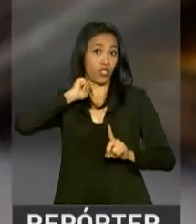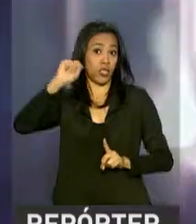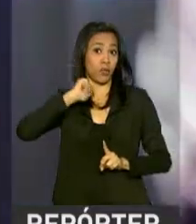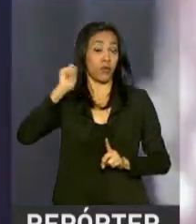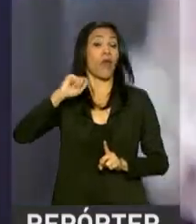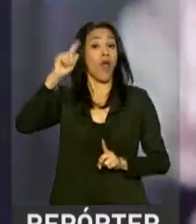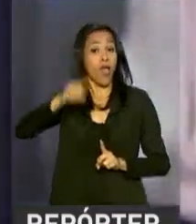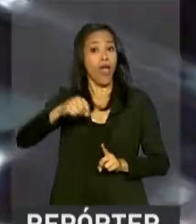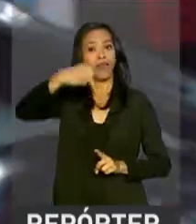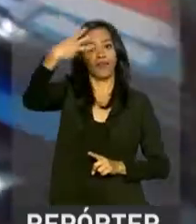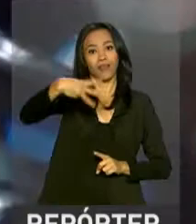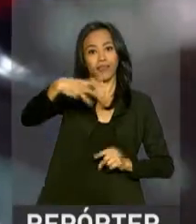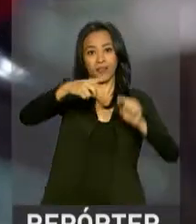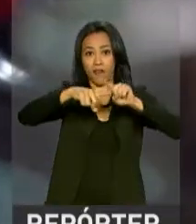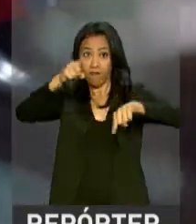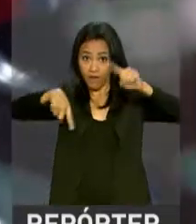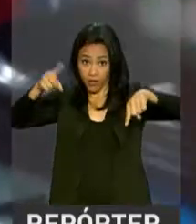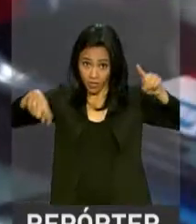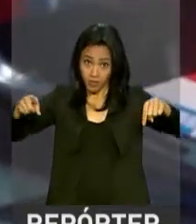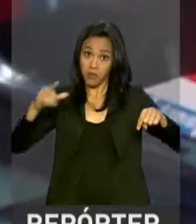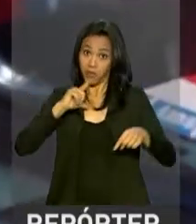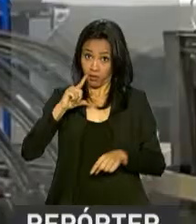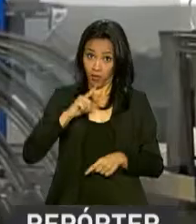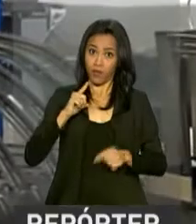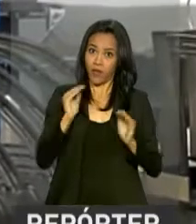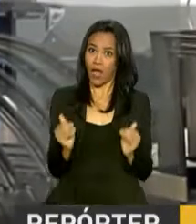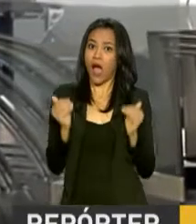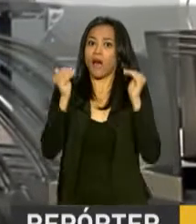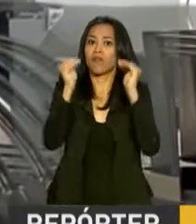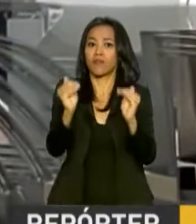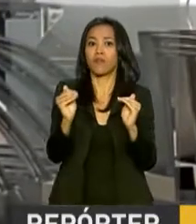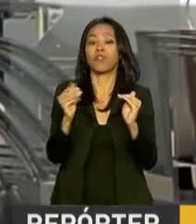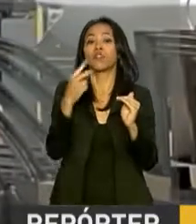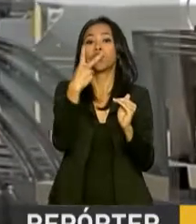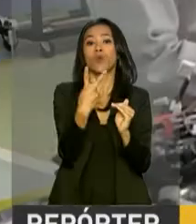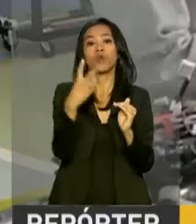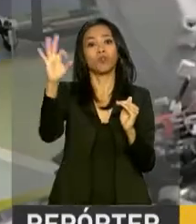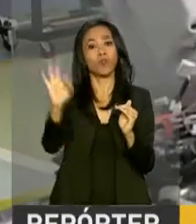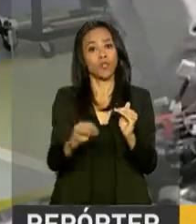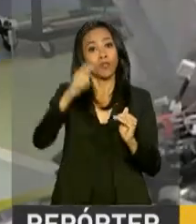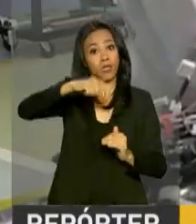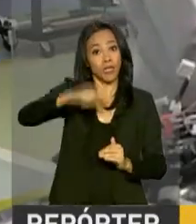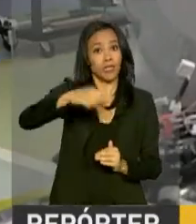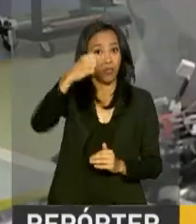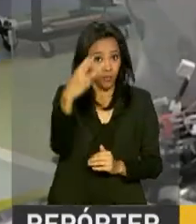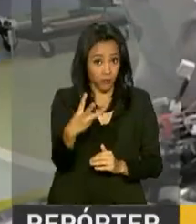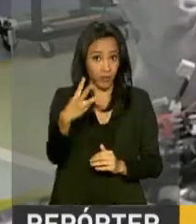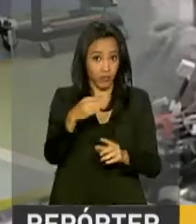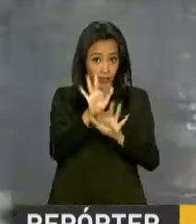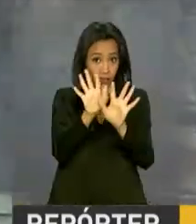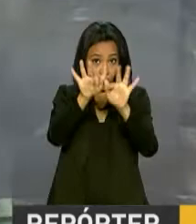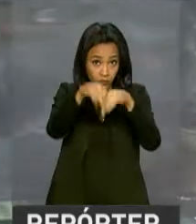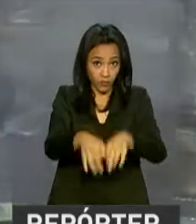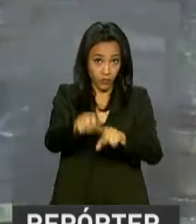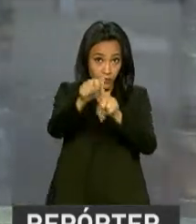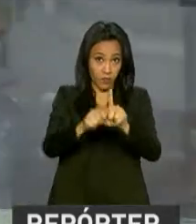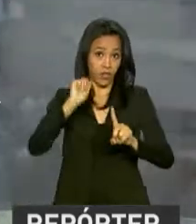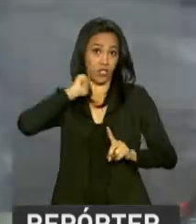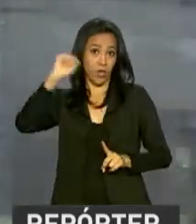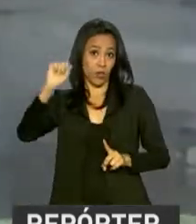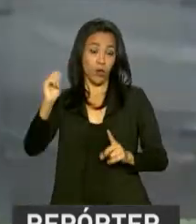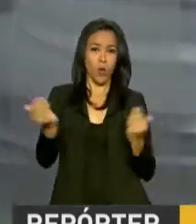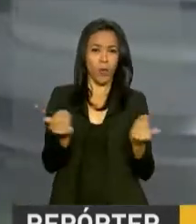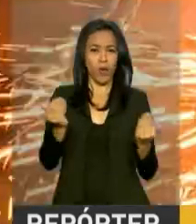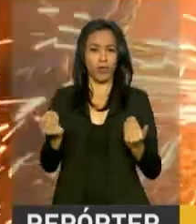variação positiva dos investimentos que avançaram 2 por cento no trimestre terminado em abril na comparação com abril